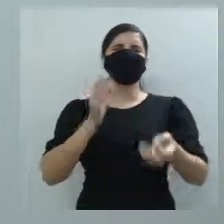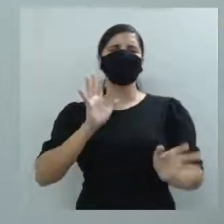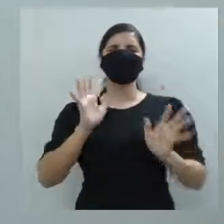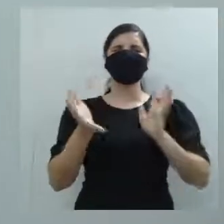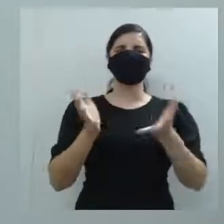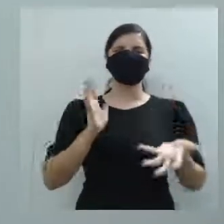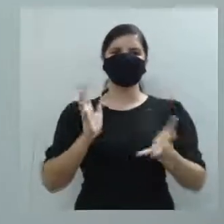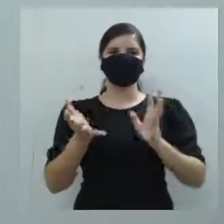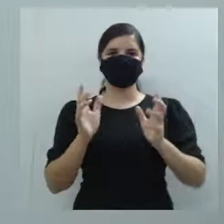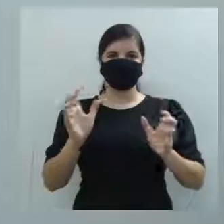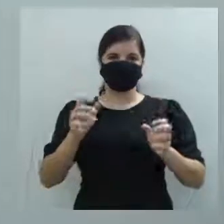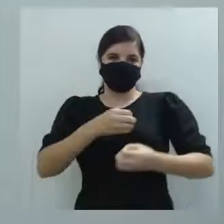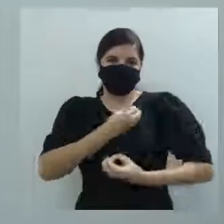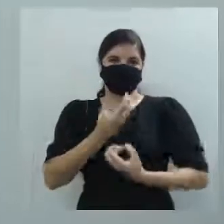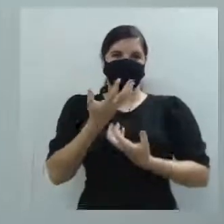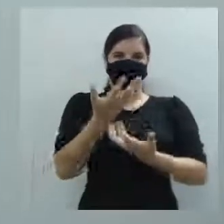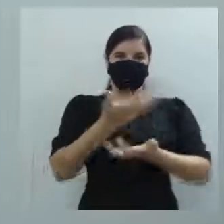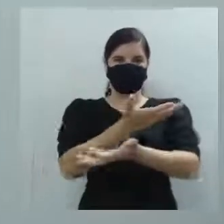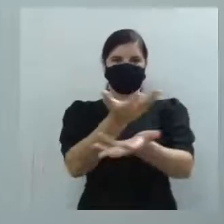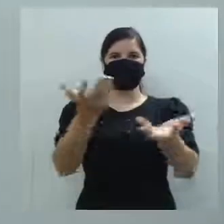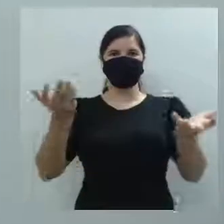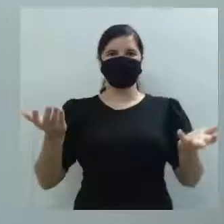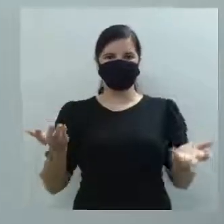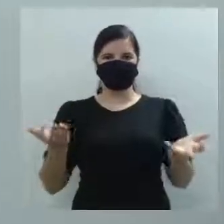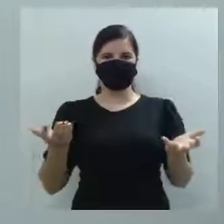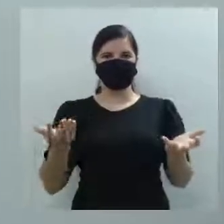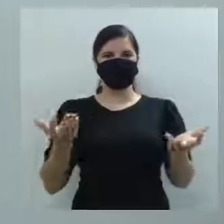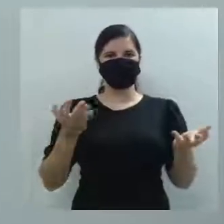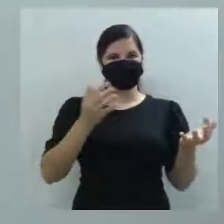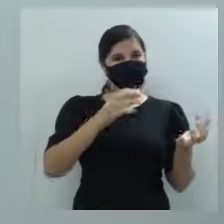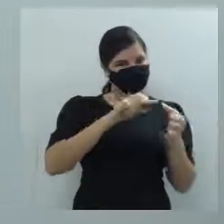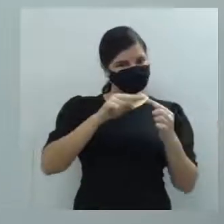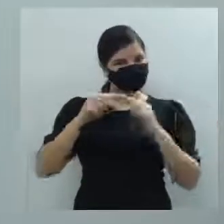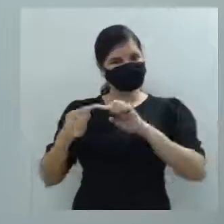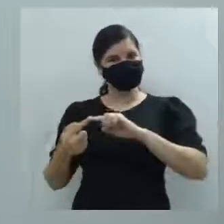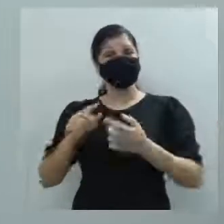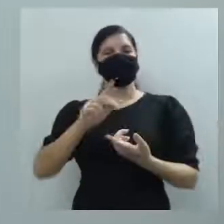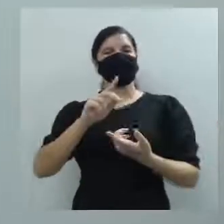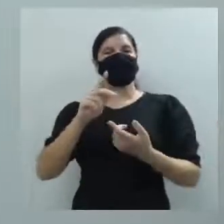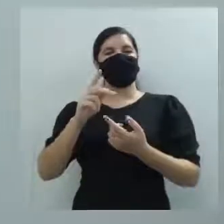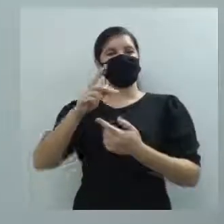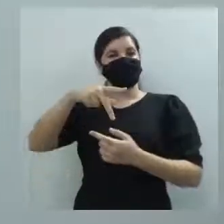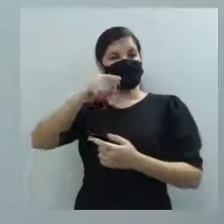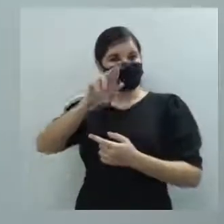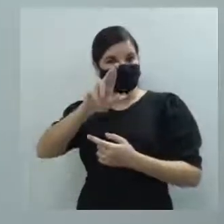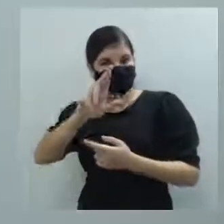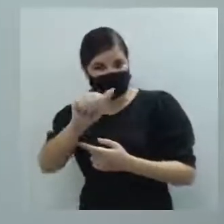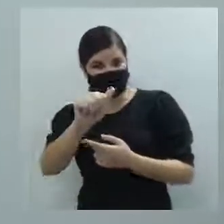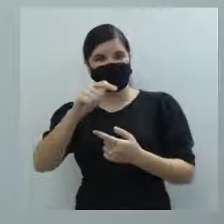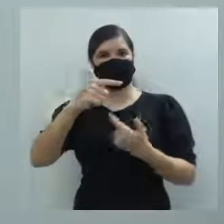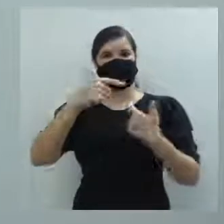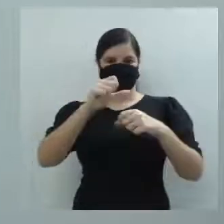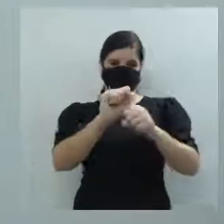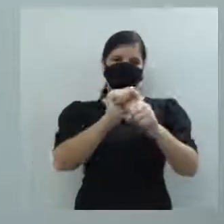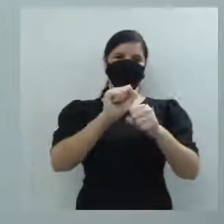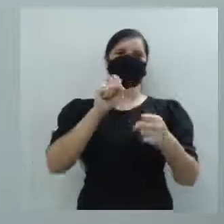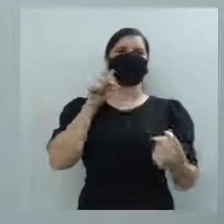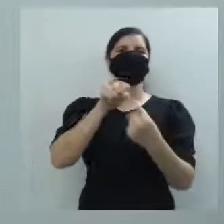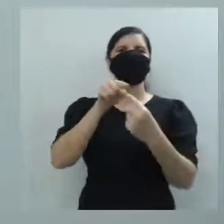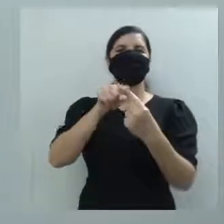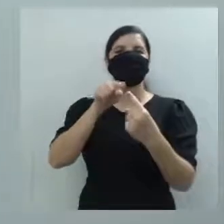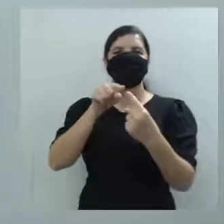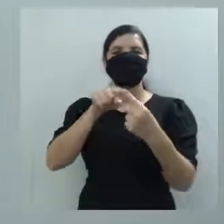ela está se expressando para vocês. Elementos paralinguísticos dizem respeito à questão de quê?